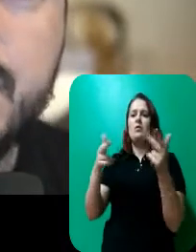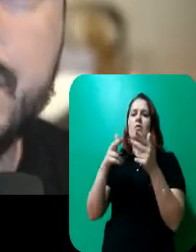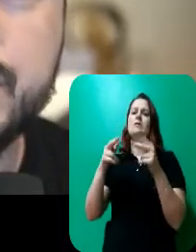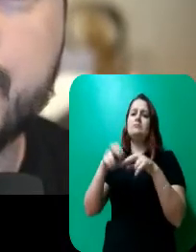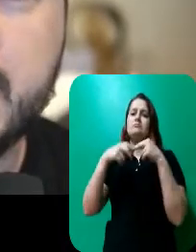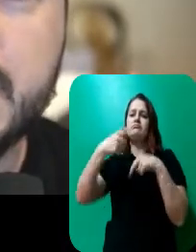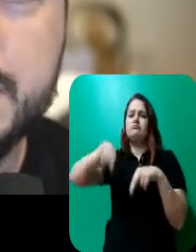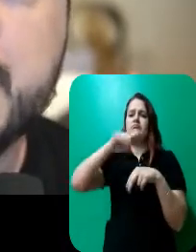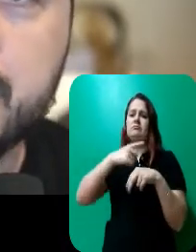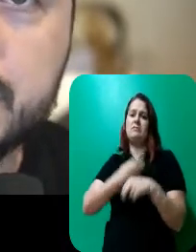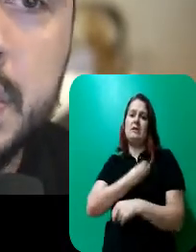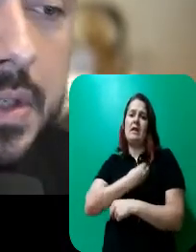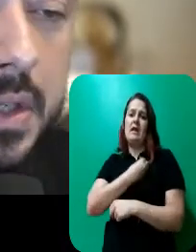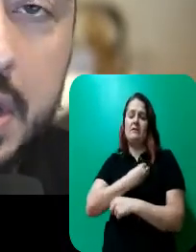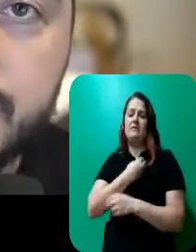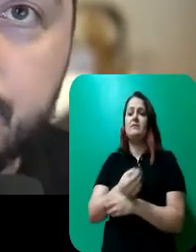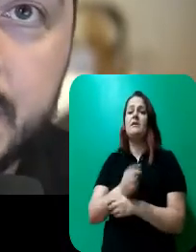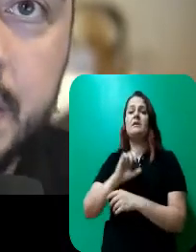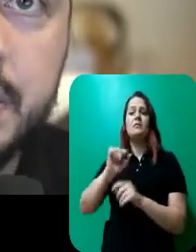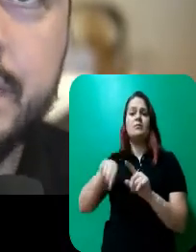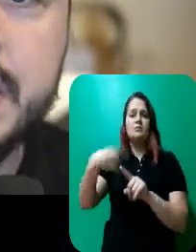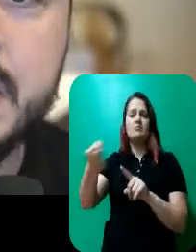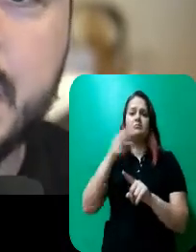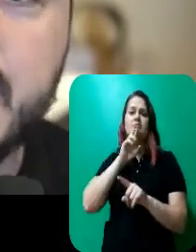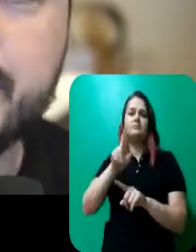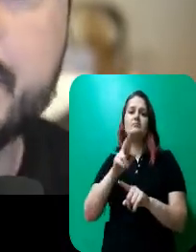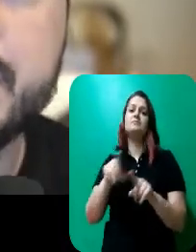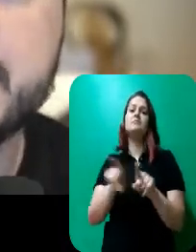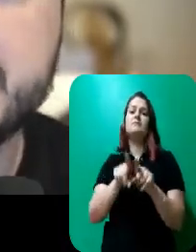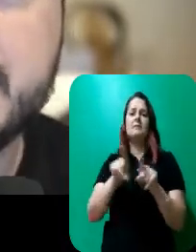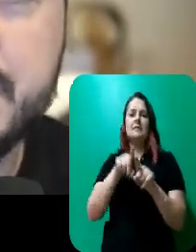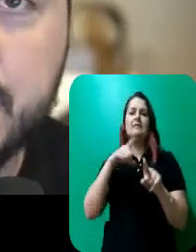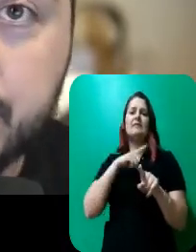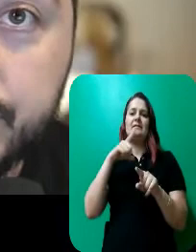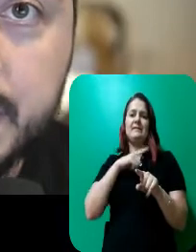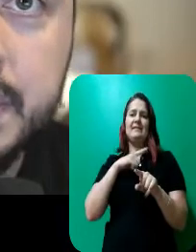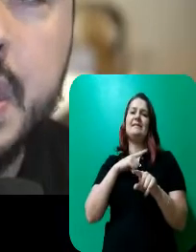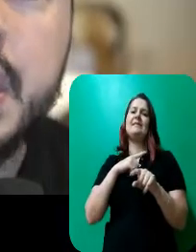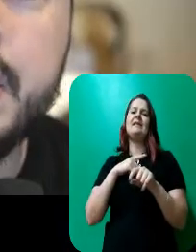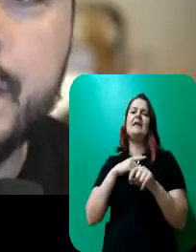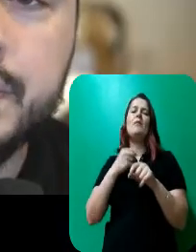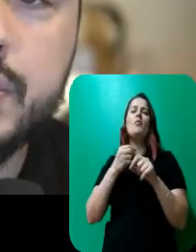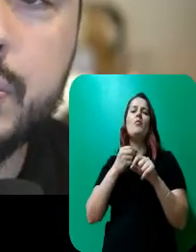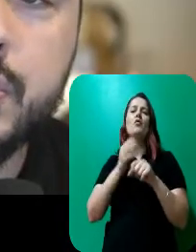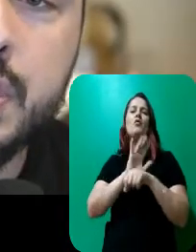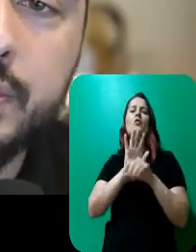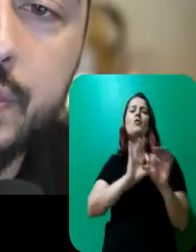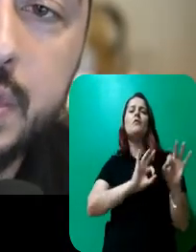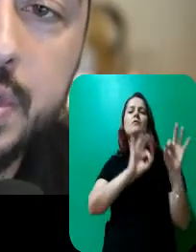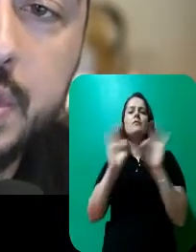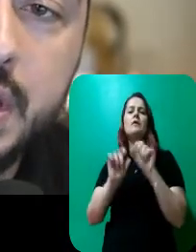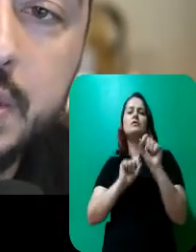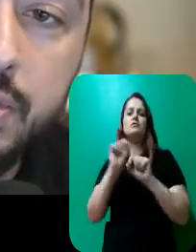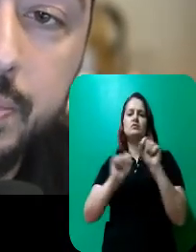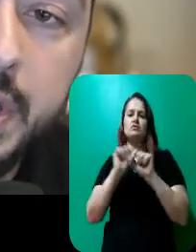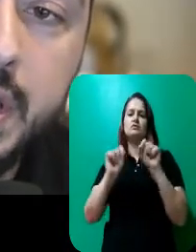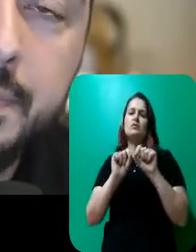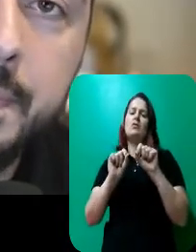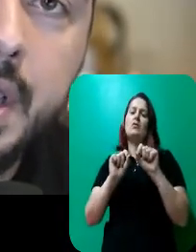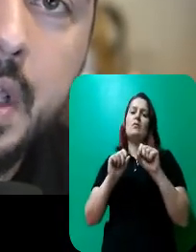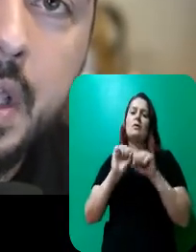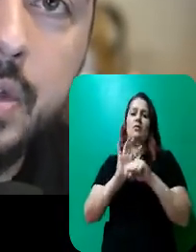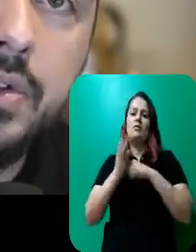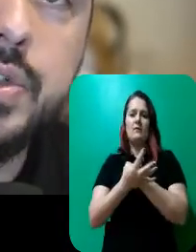brasileiro, onde eu estou coletando as perguntas e as conversas que a gente faz aqui na live. Se você quiser tirar dúvidas e ver os vídeos sobre o coronavírus, a gente tem esse grupo